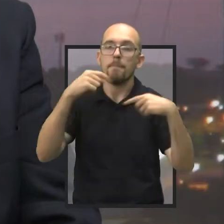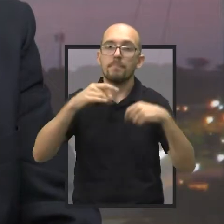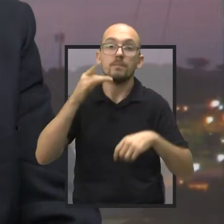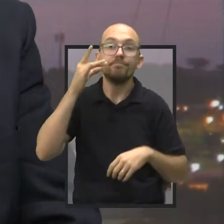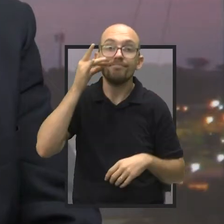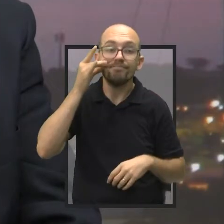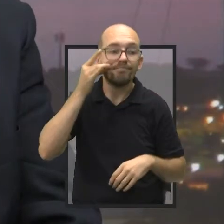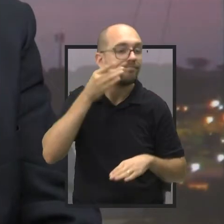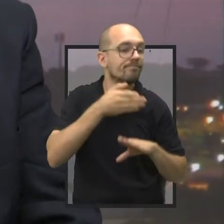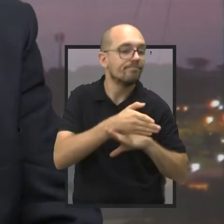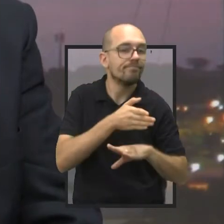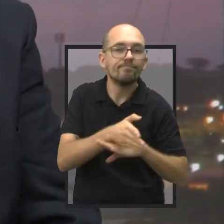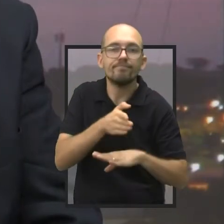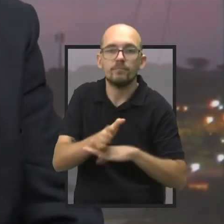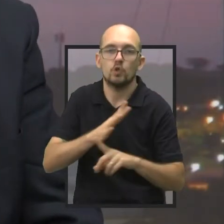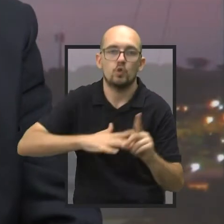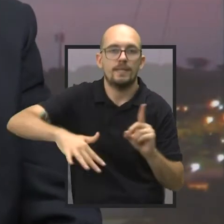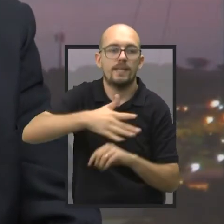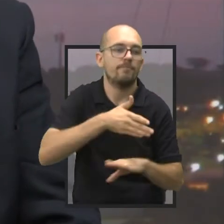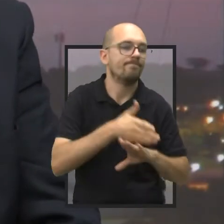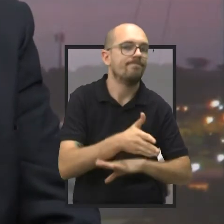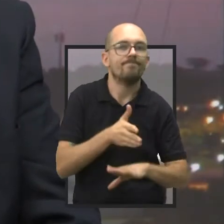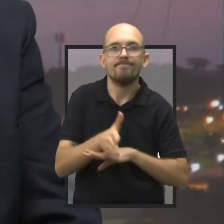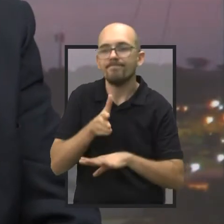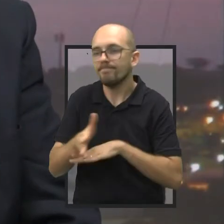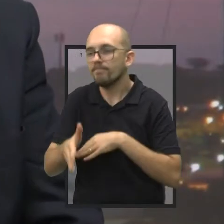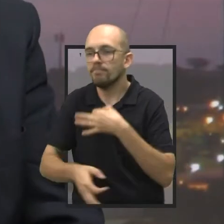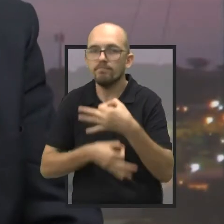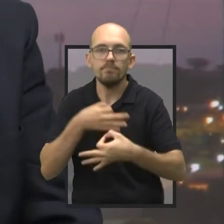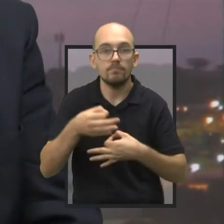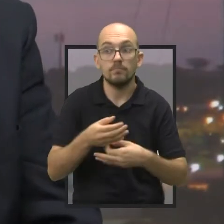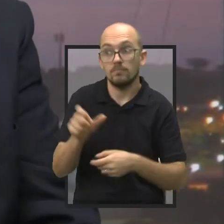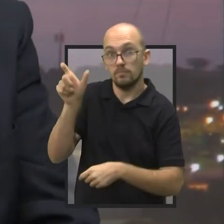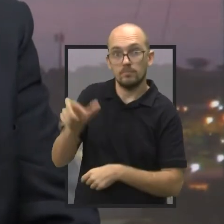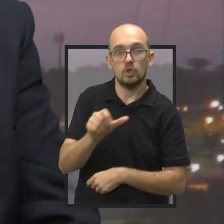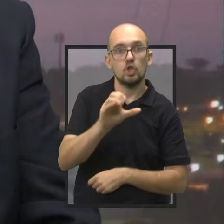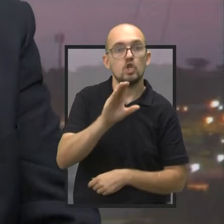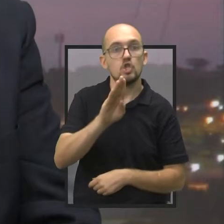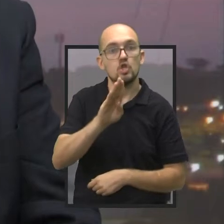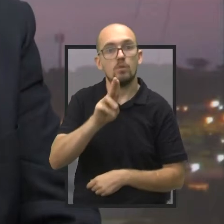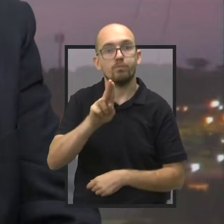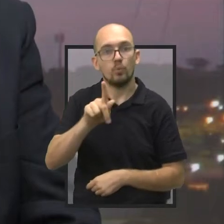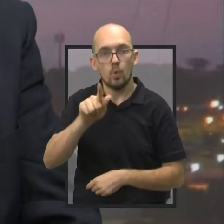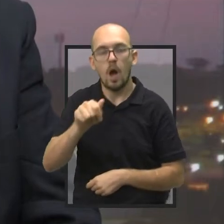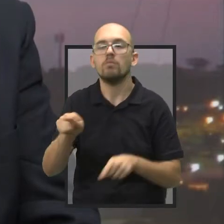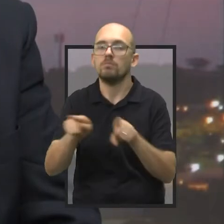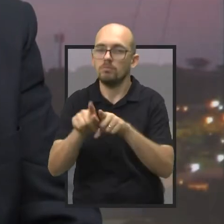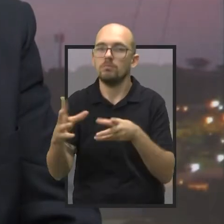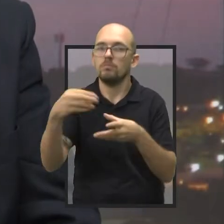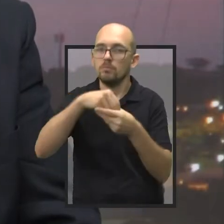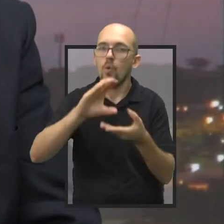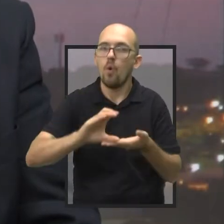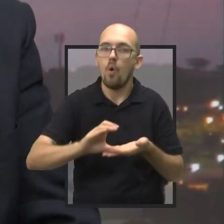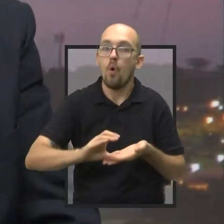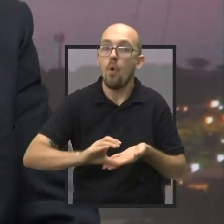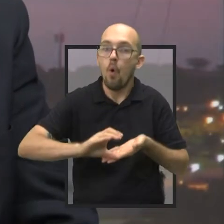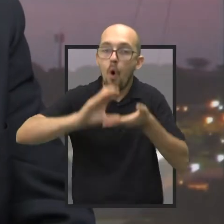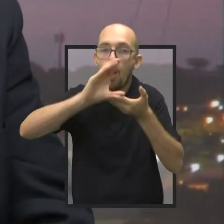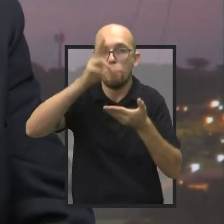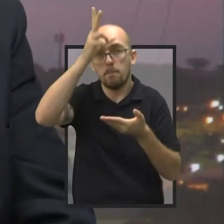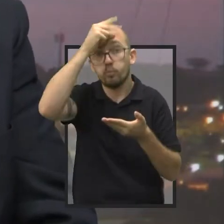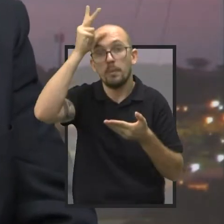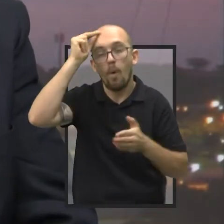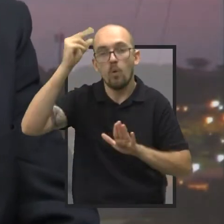na sociedade jauense, no município de Jaú. O Buga também faz parte do Conselho Municipal